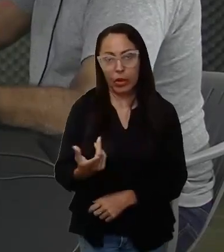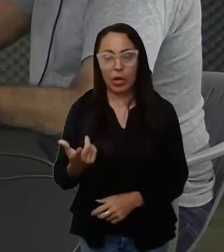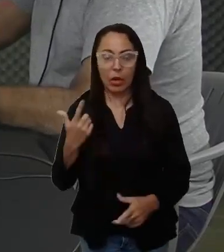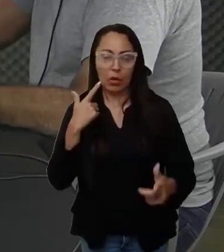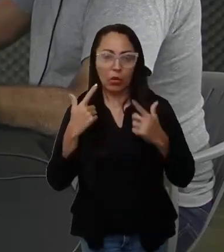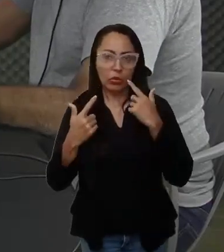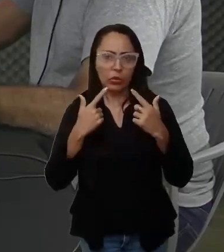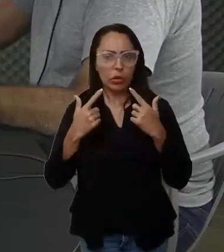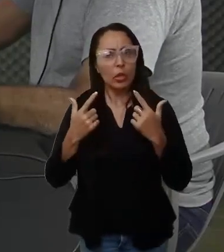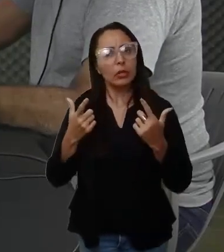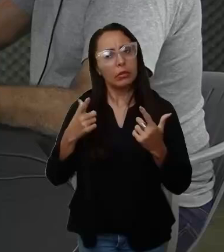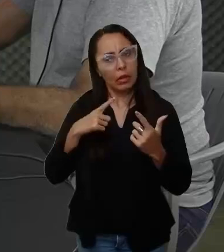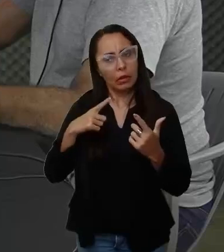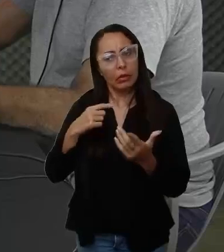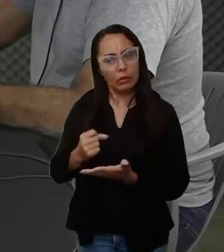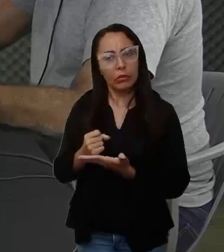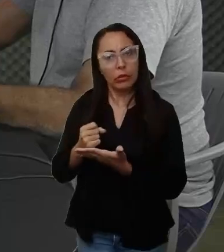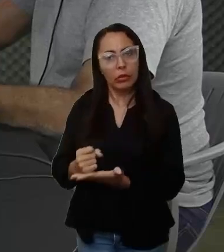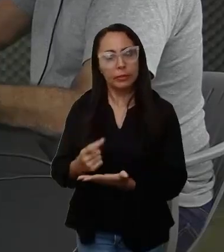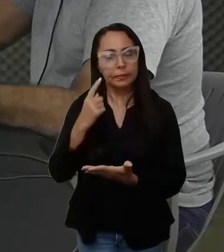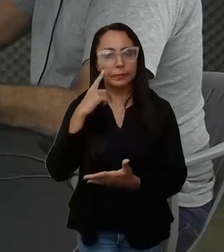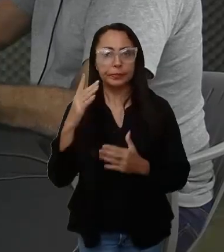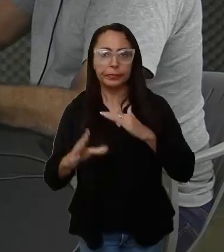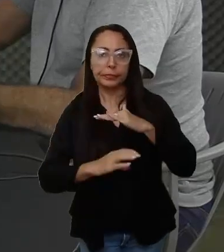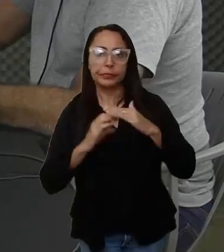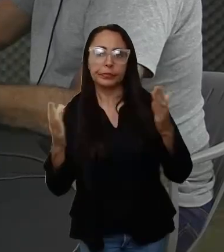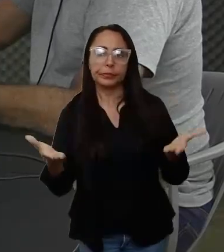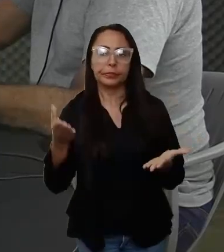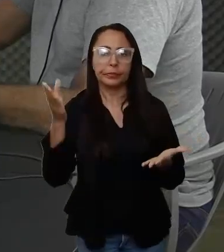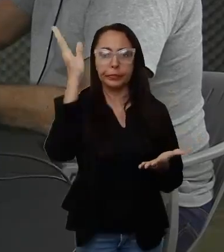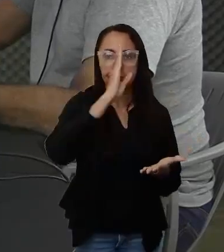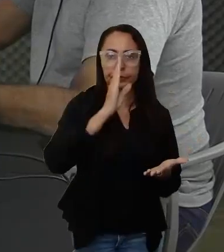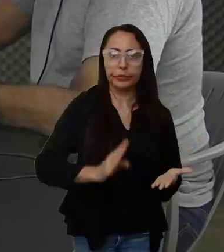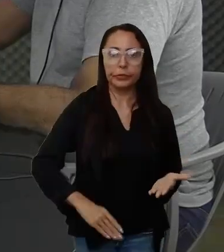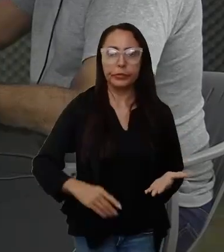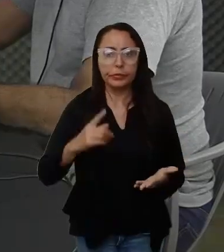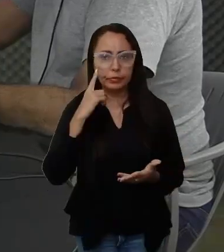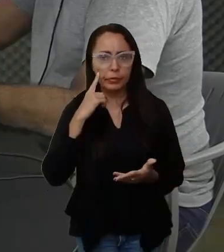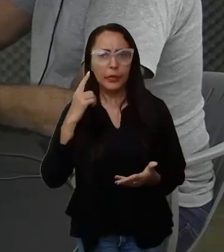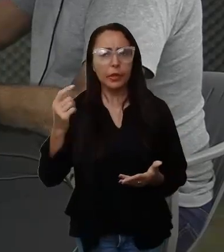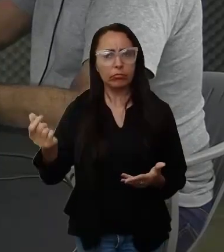sua contribuição. Então, as empresas hoje no Brasil elas têm expertise para isso.